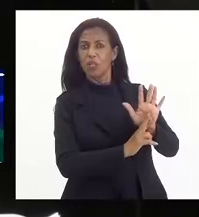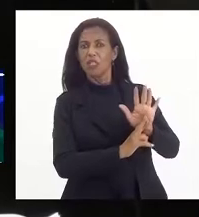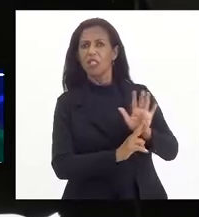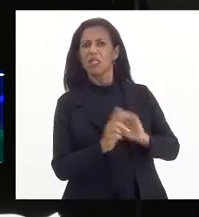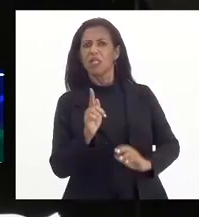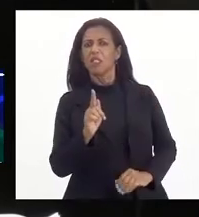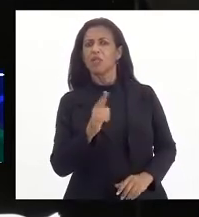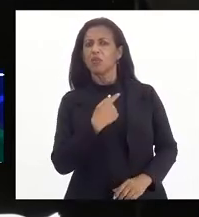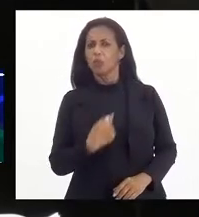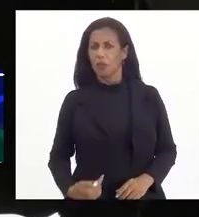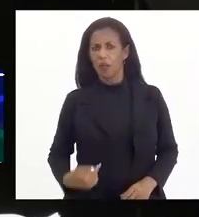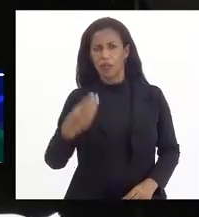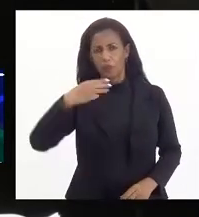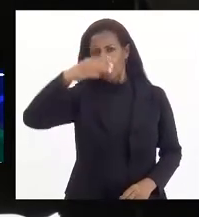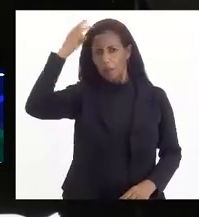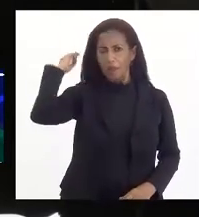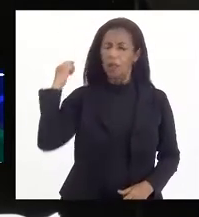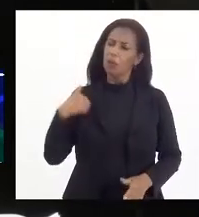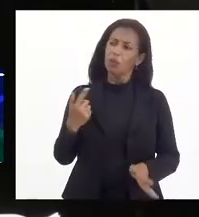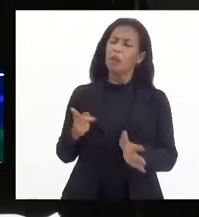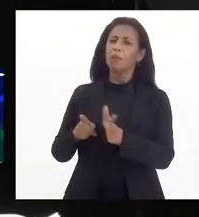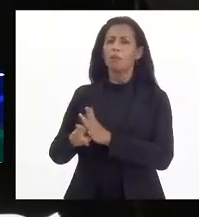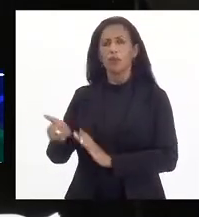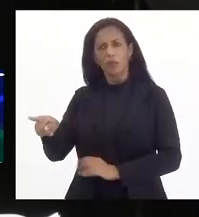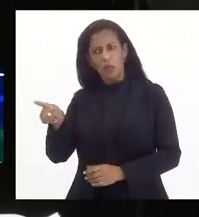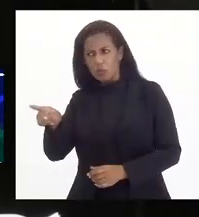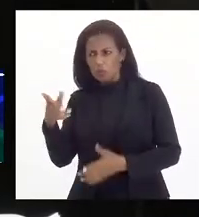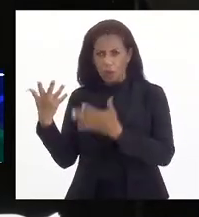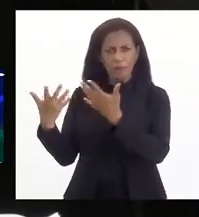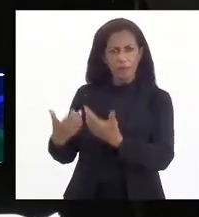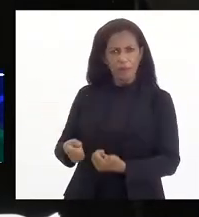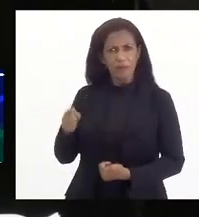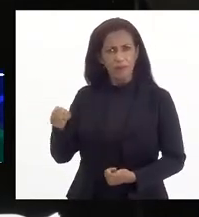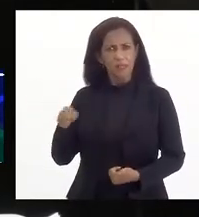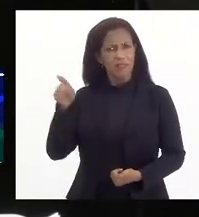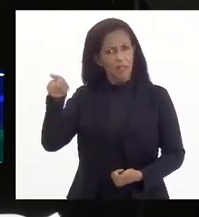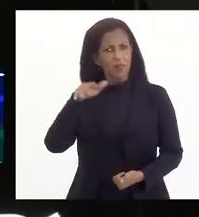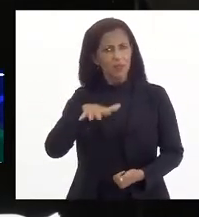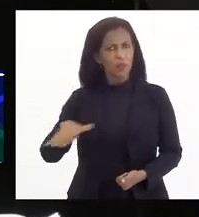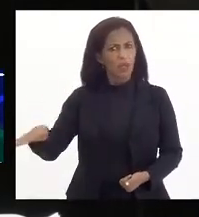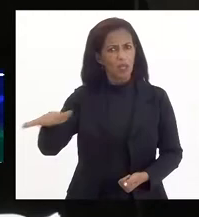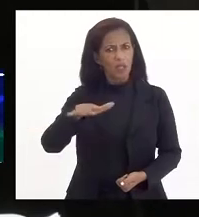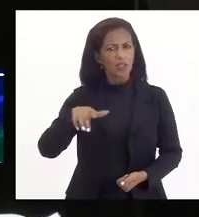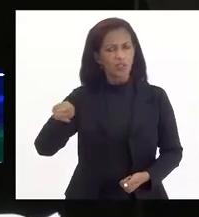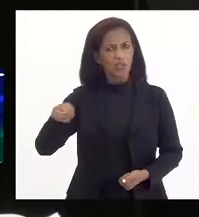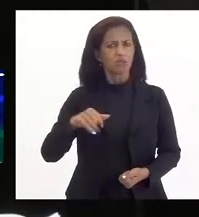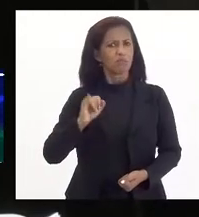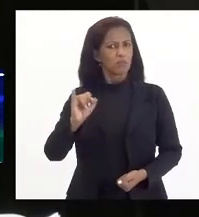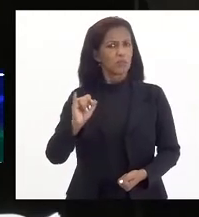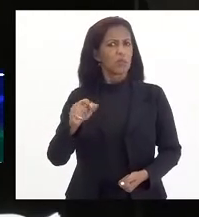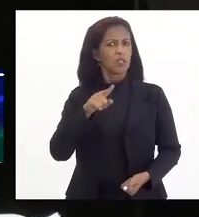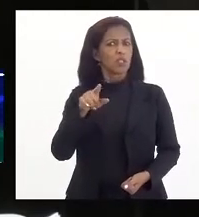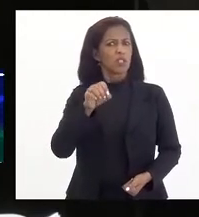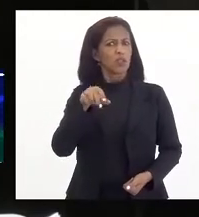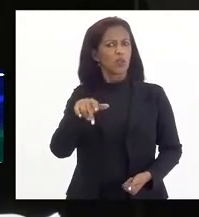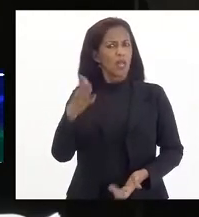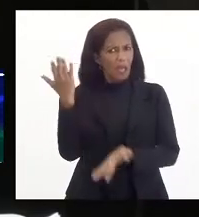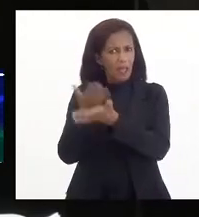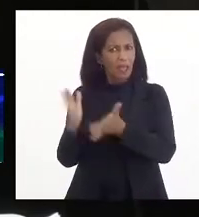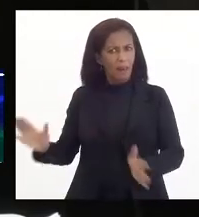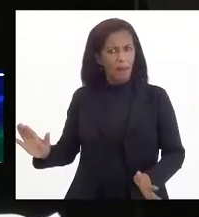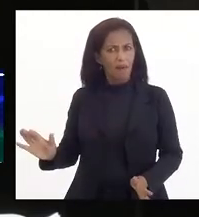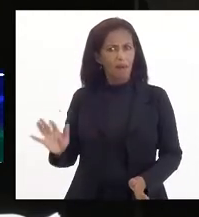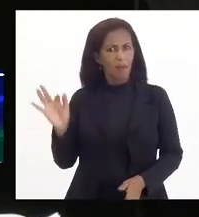que o deputado Márcio Pacheco queria perguntar ele só aceitaria na sua região Se eu morasse na zona leste acabar com o